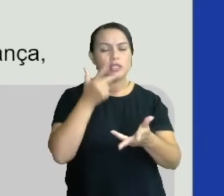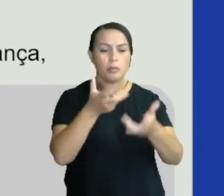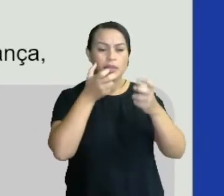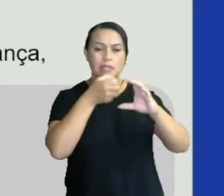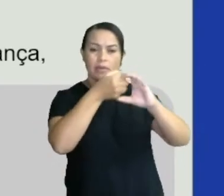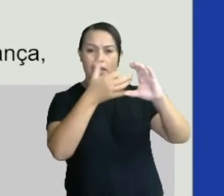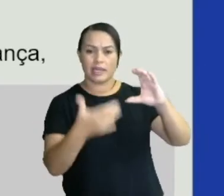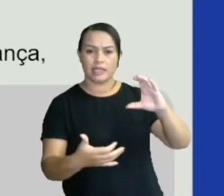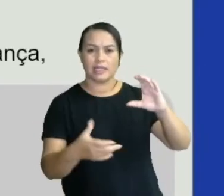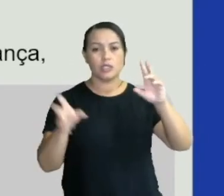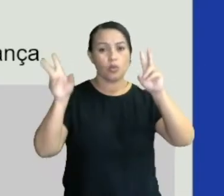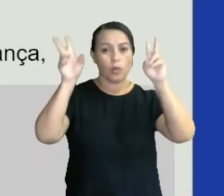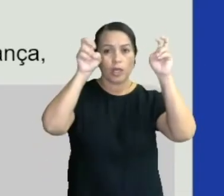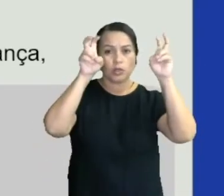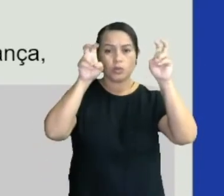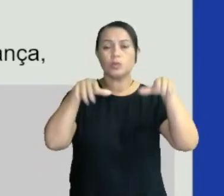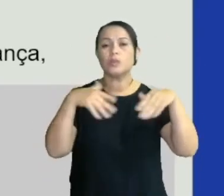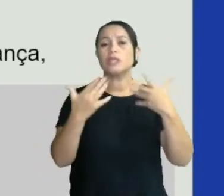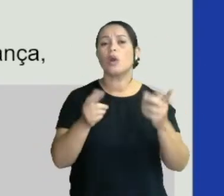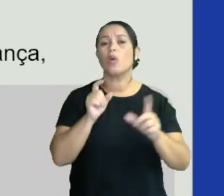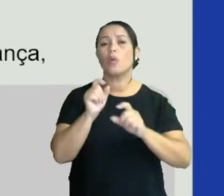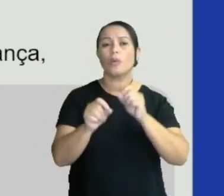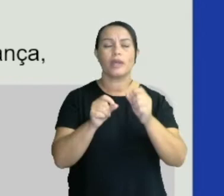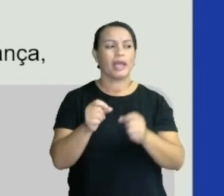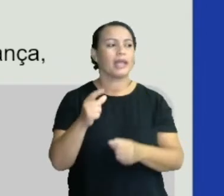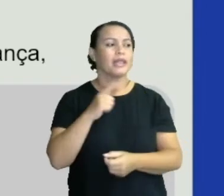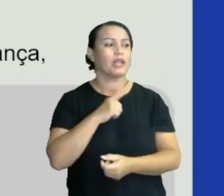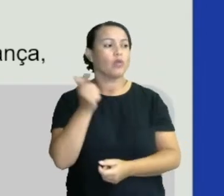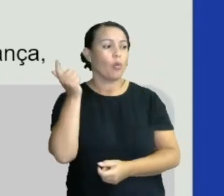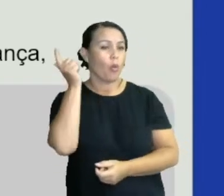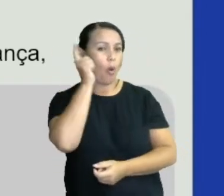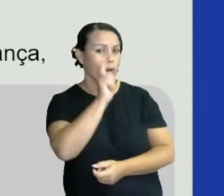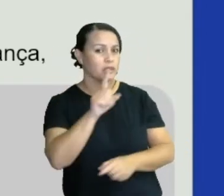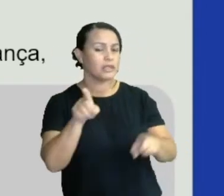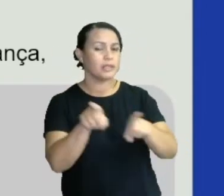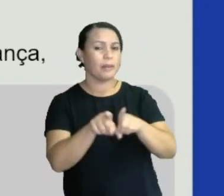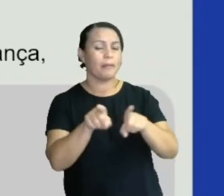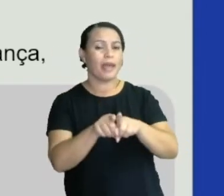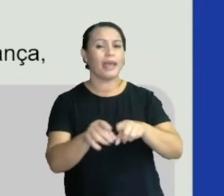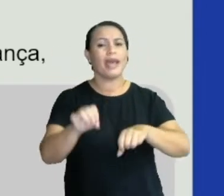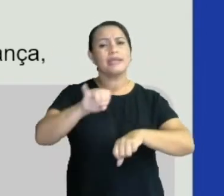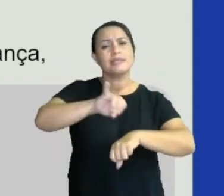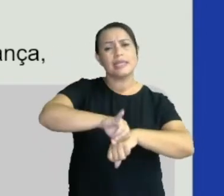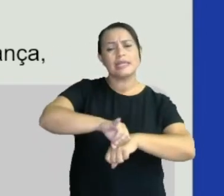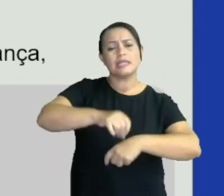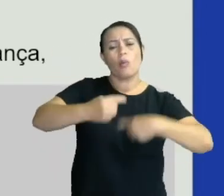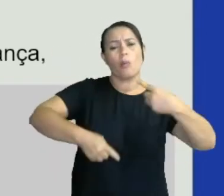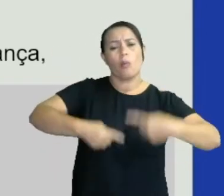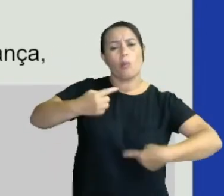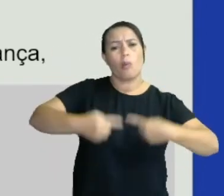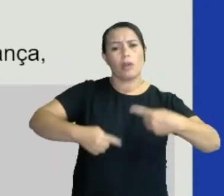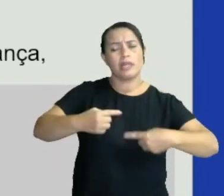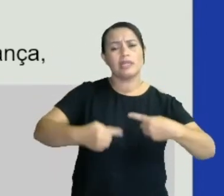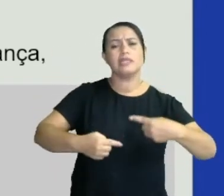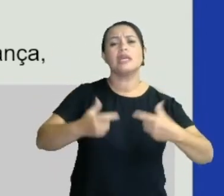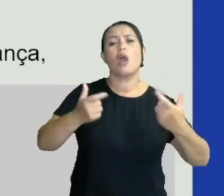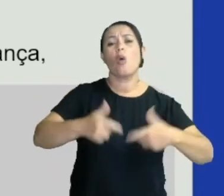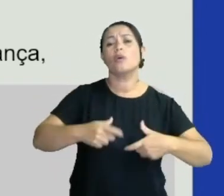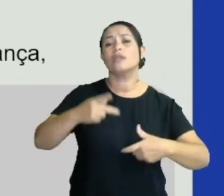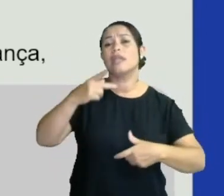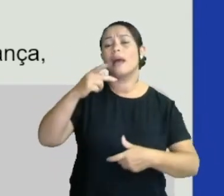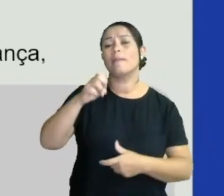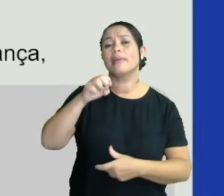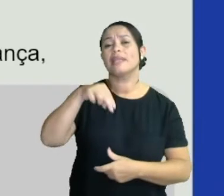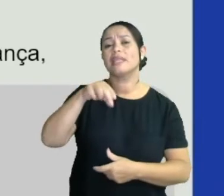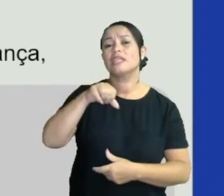caracterize-o assim. Então, a reconquista e a centralização política na Península Ibérica é um